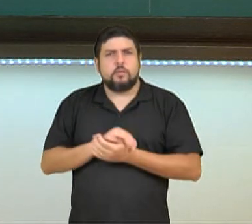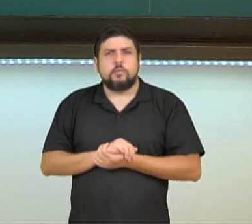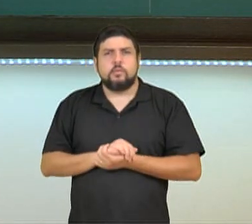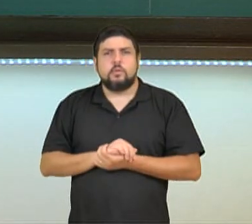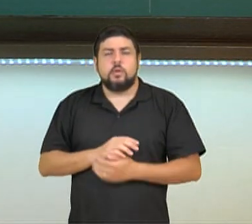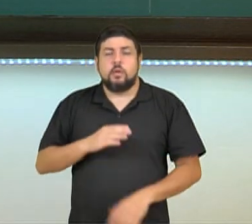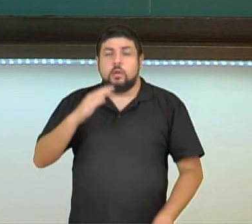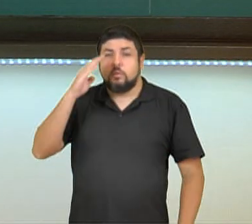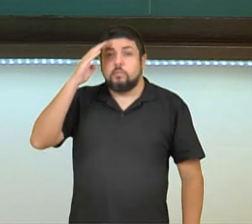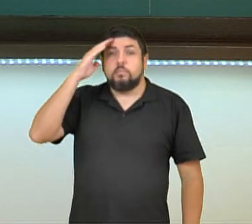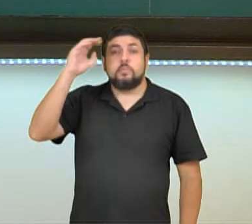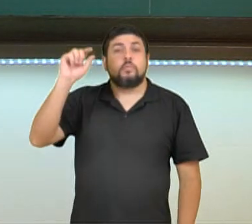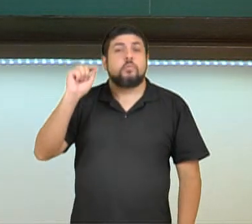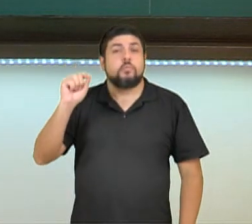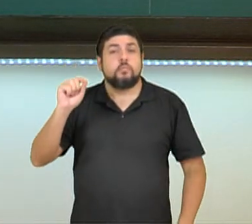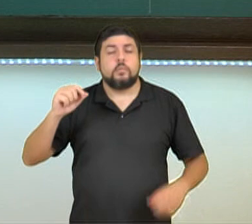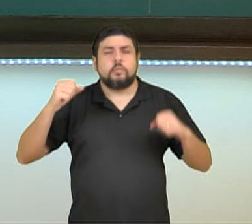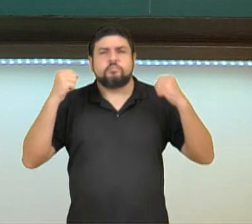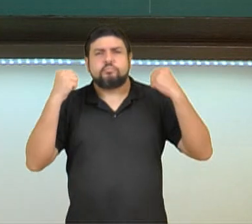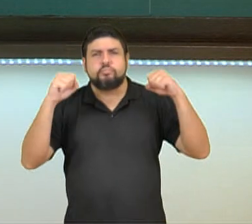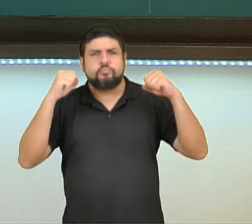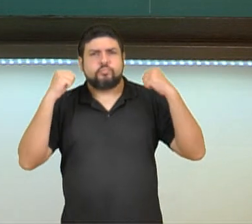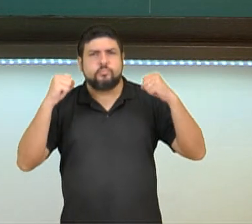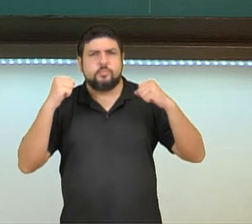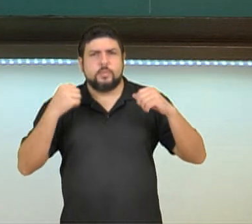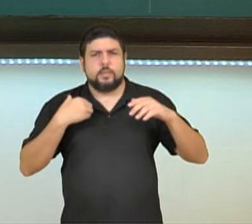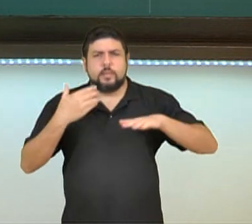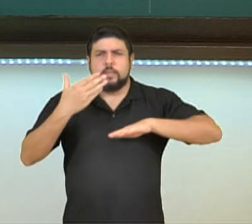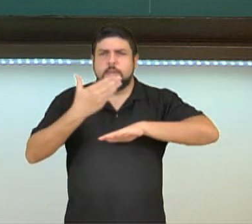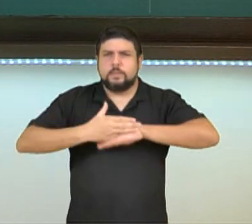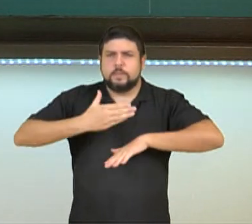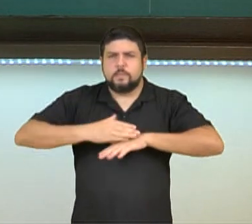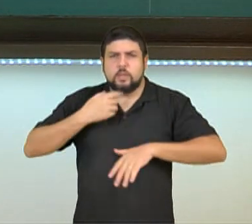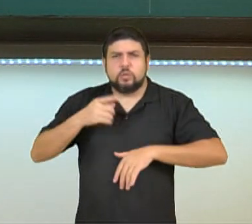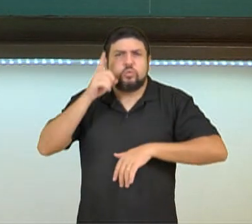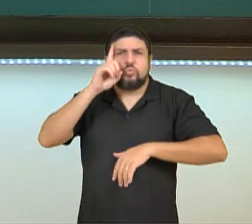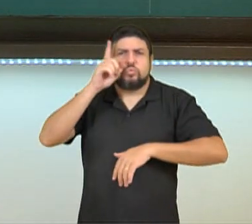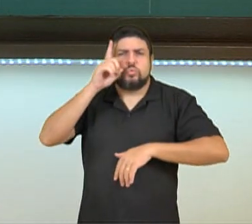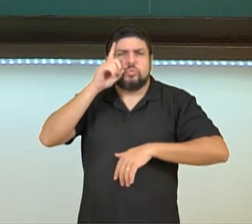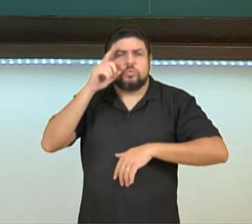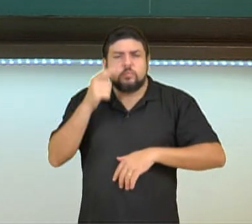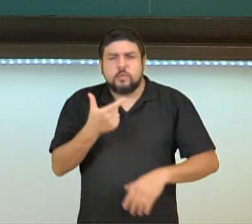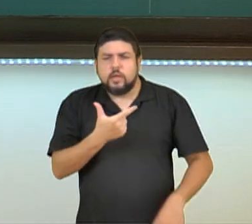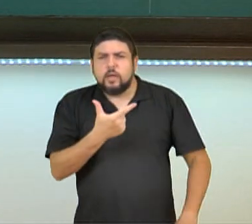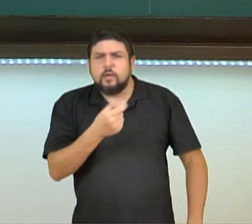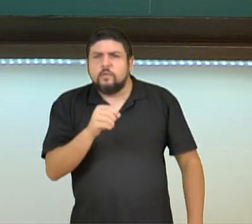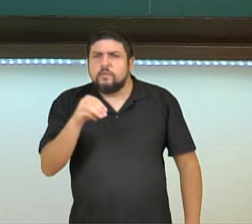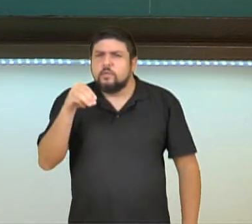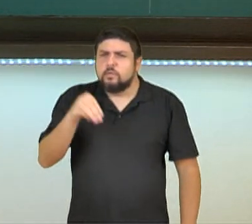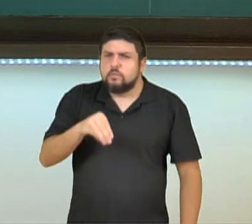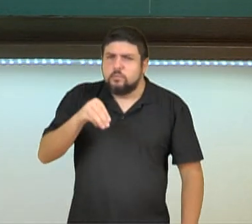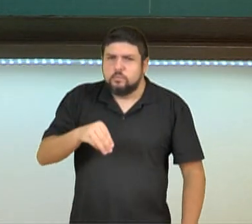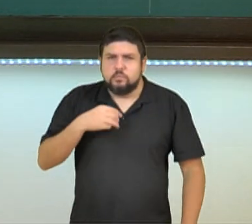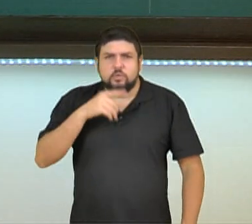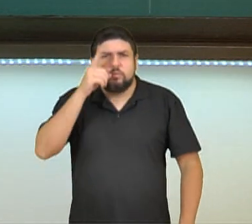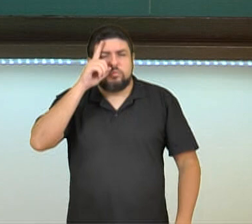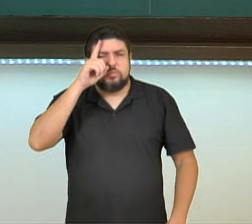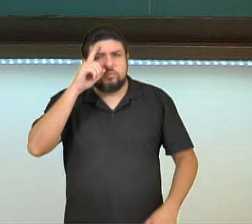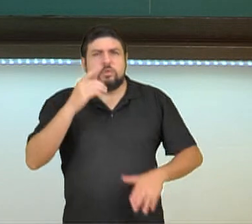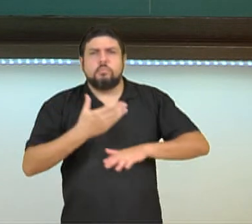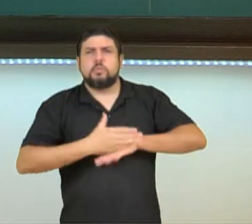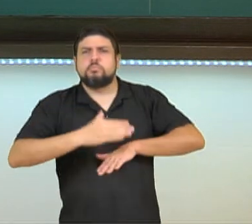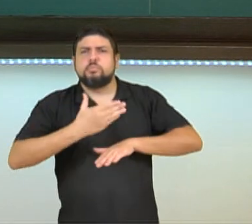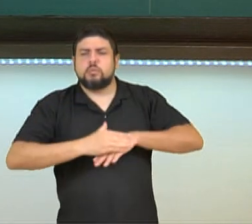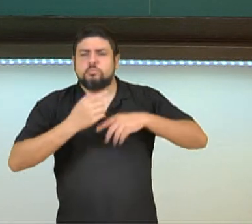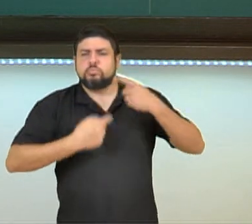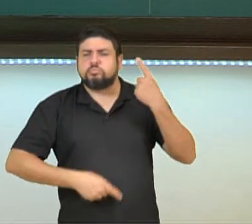principalmente, atividades físicas. Praticar diariamente pelo menos 20 minutinhos de atividade física vai